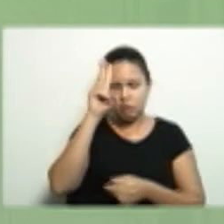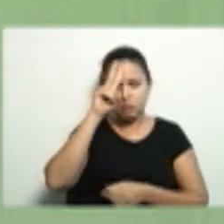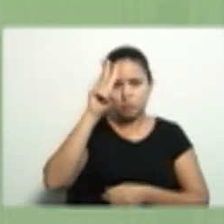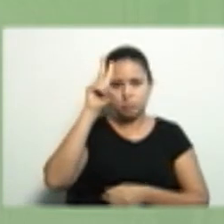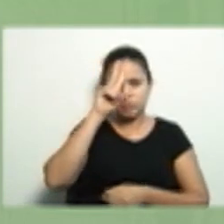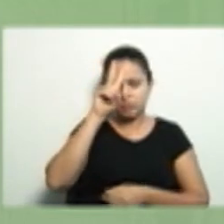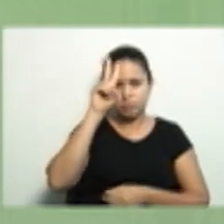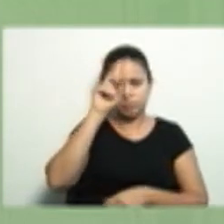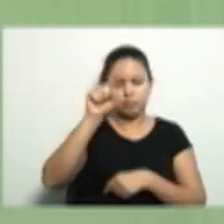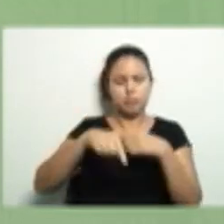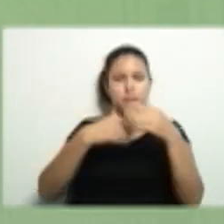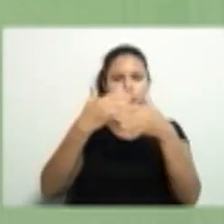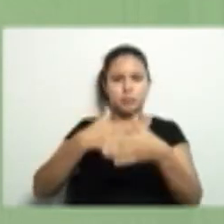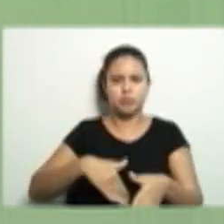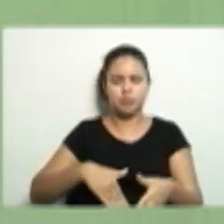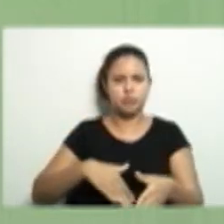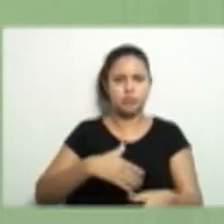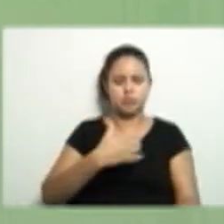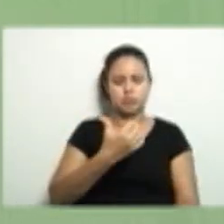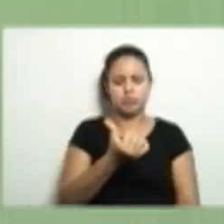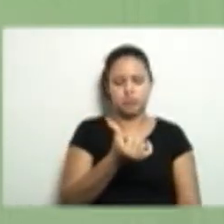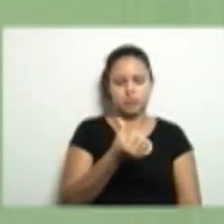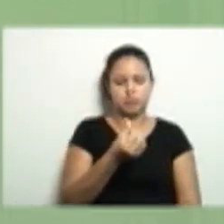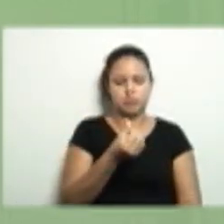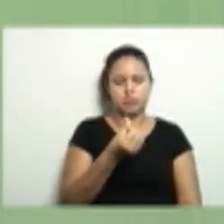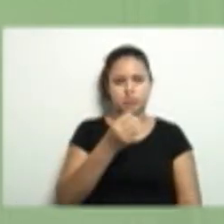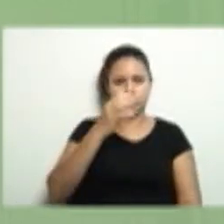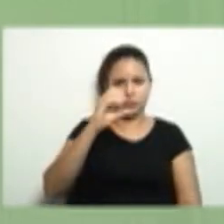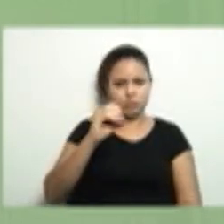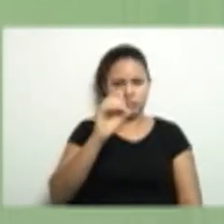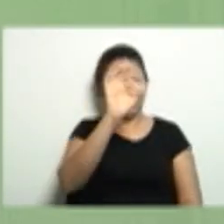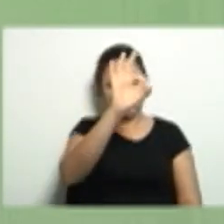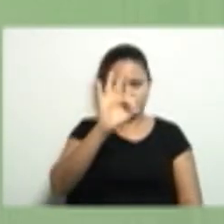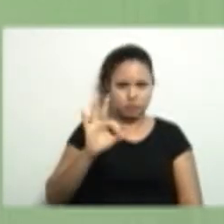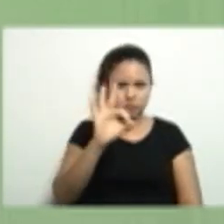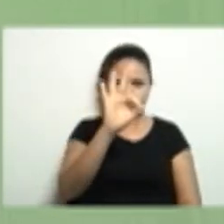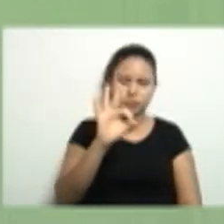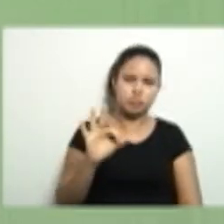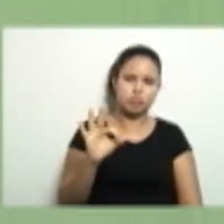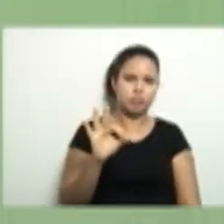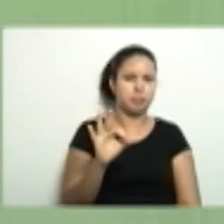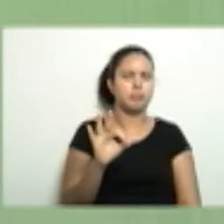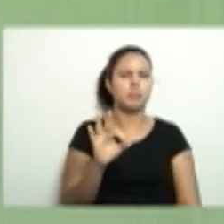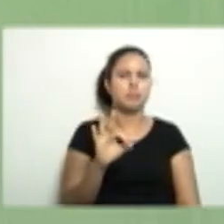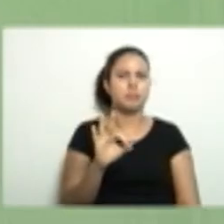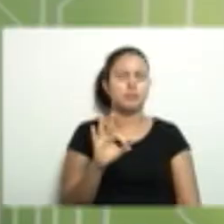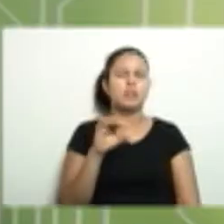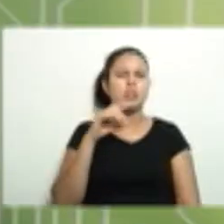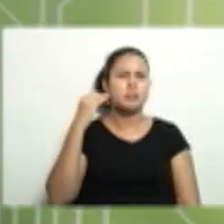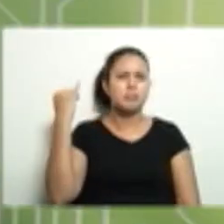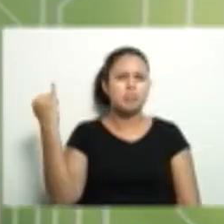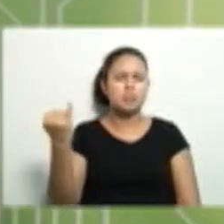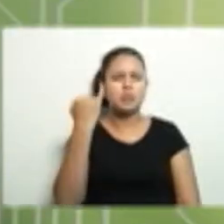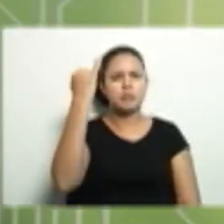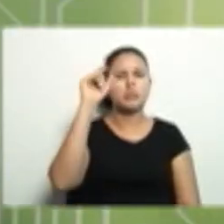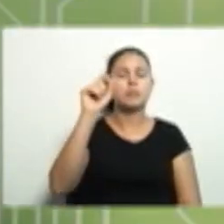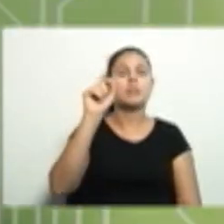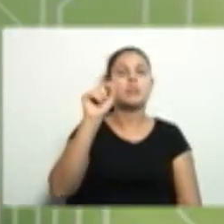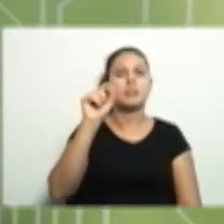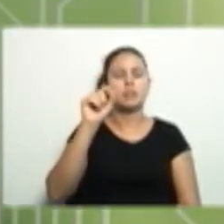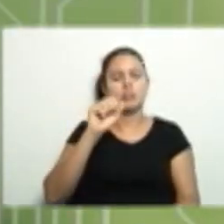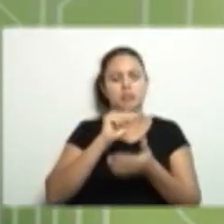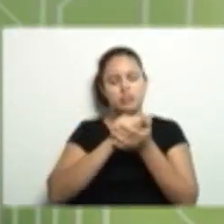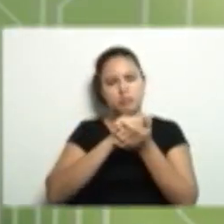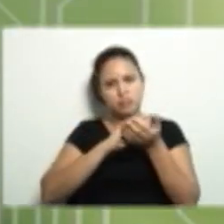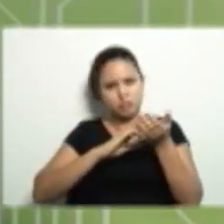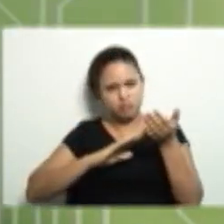da nota da disciplina, né? No entanto, assim, é muito difícil o aluno conseguir a aprovação da disciplina só com a nota da prova. Para passar na disciplina,